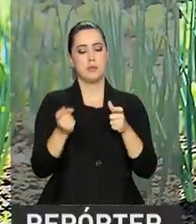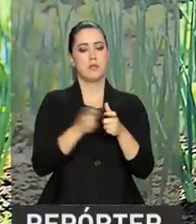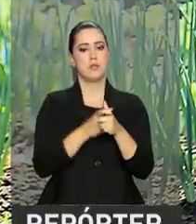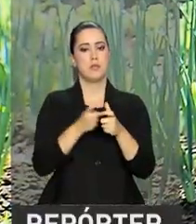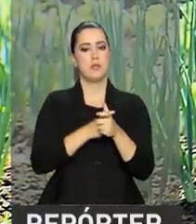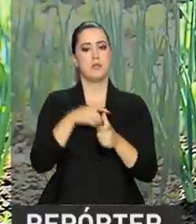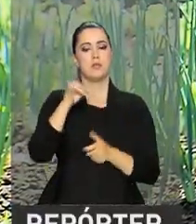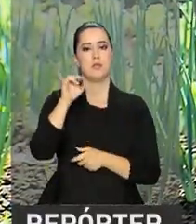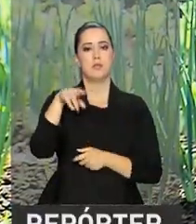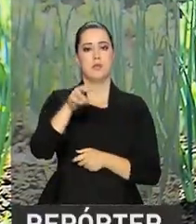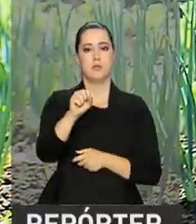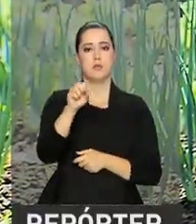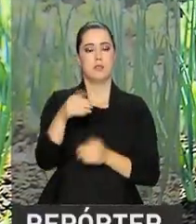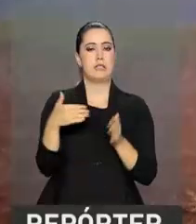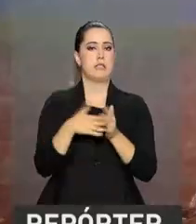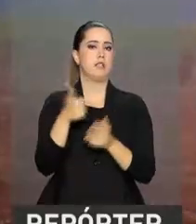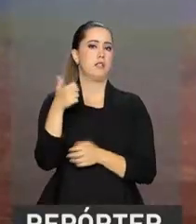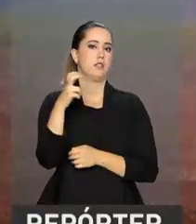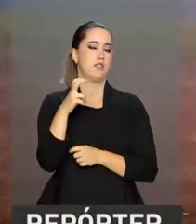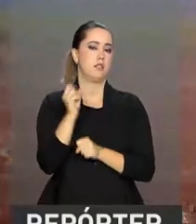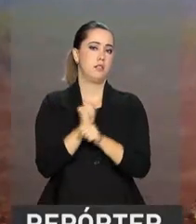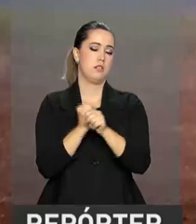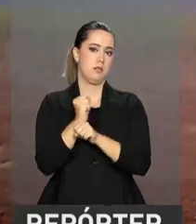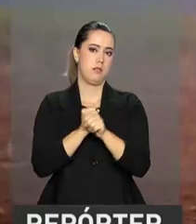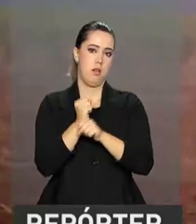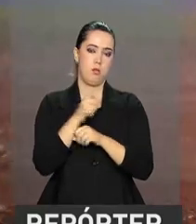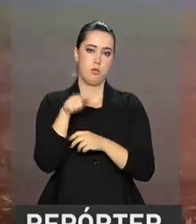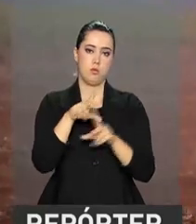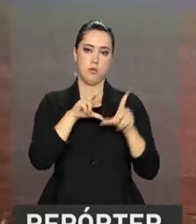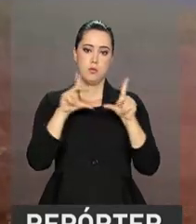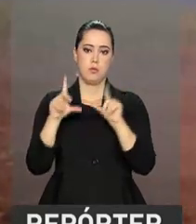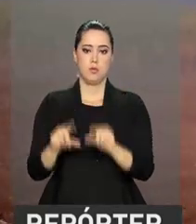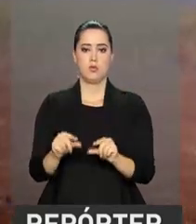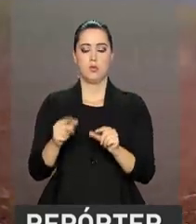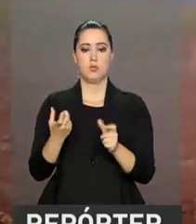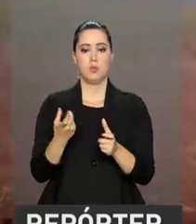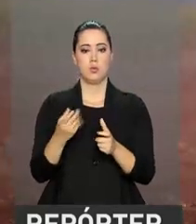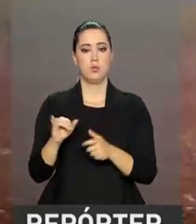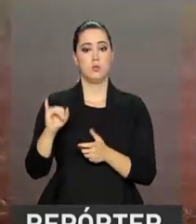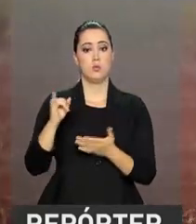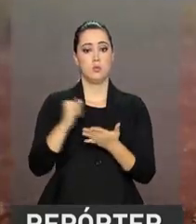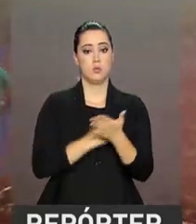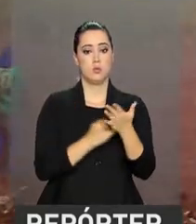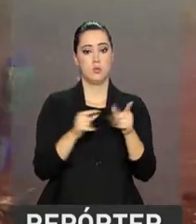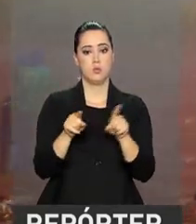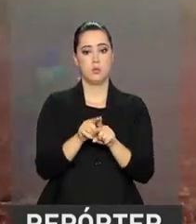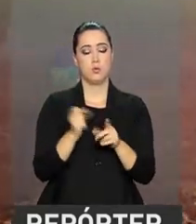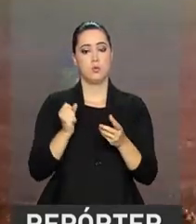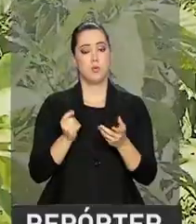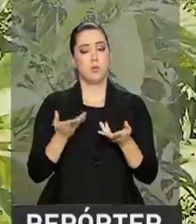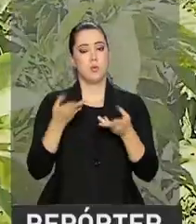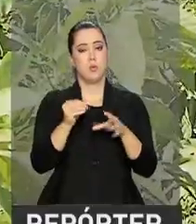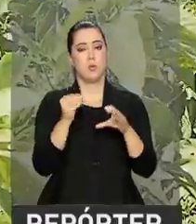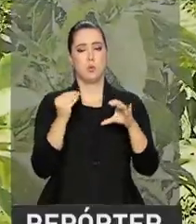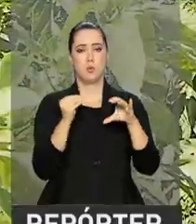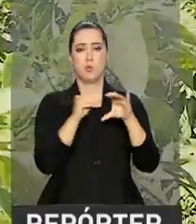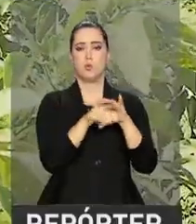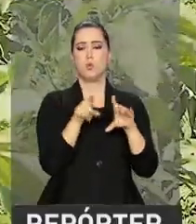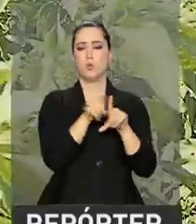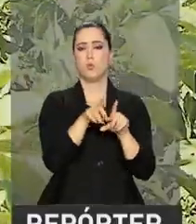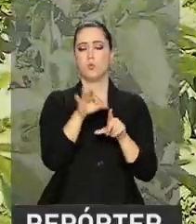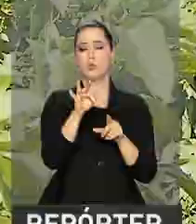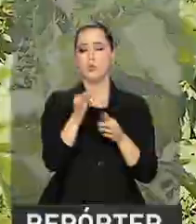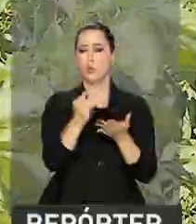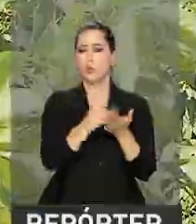previdenciárias em até 15 anos a medida também reduz a alíquota paga pelos produtores ao funrural fundo de assistência